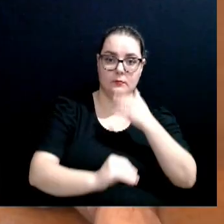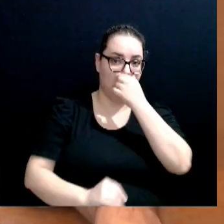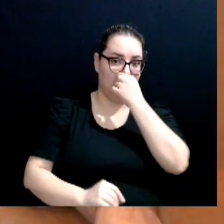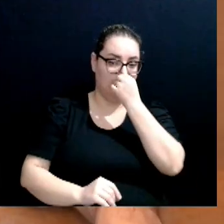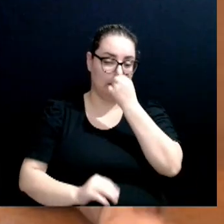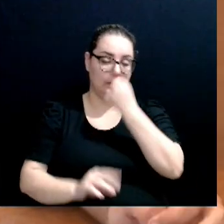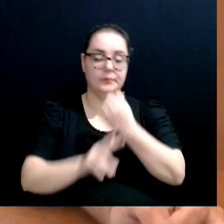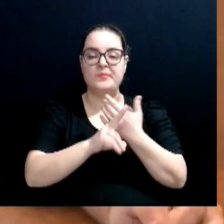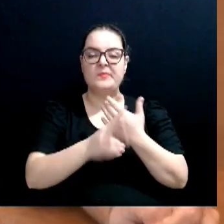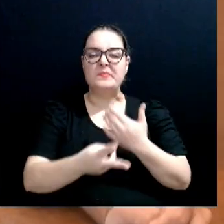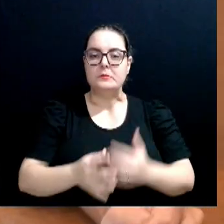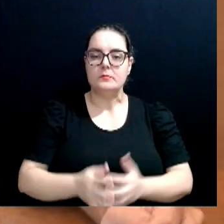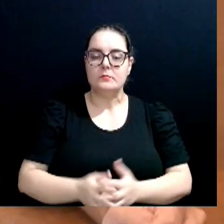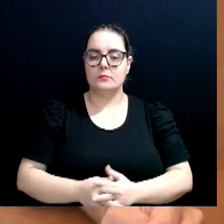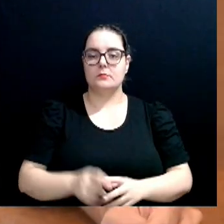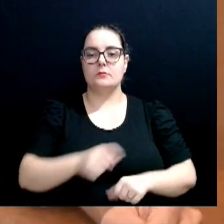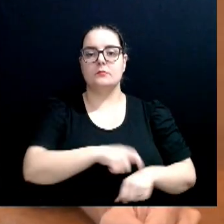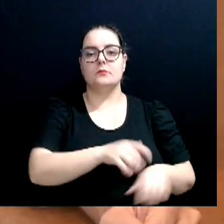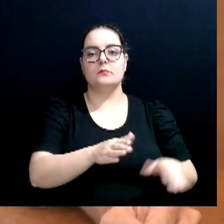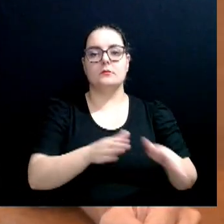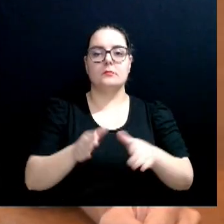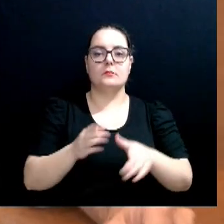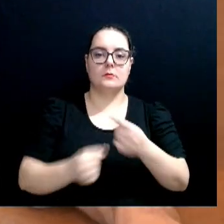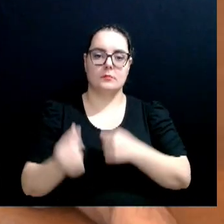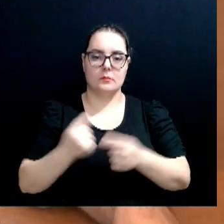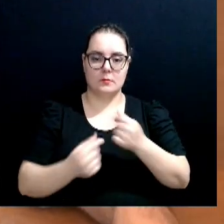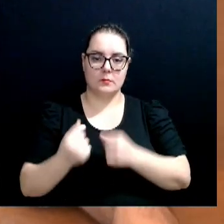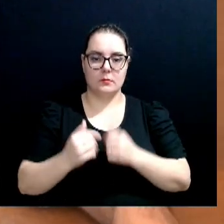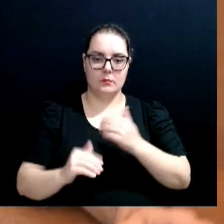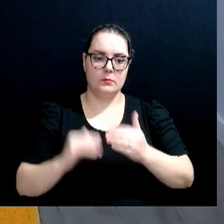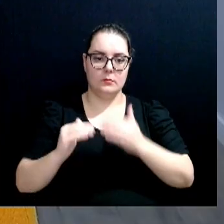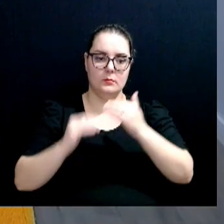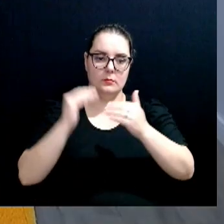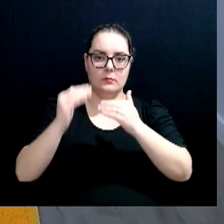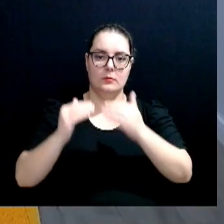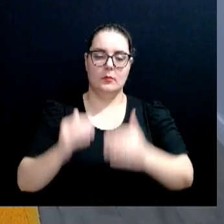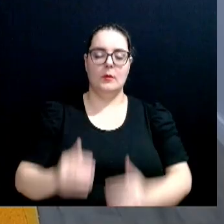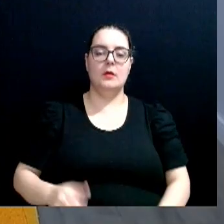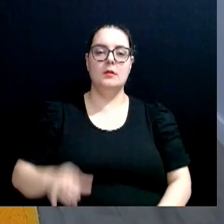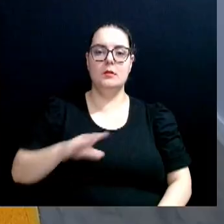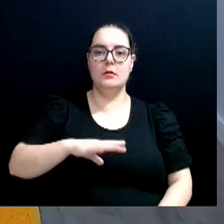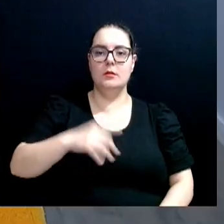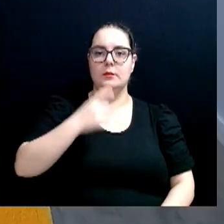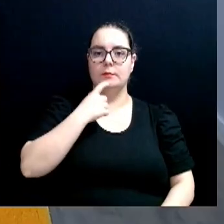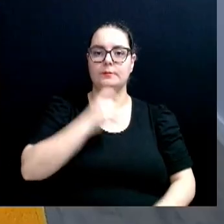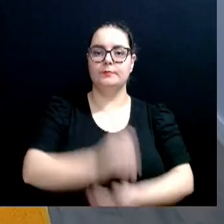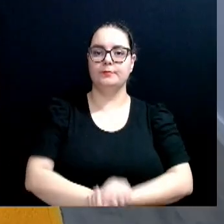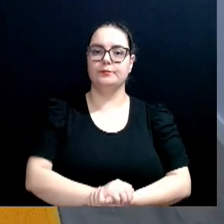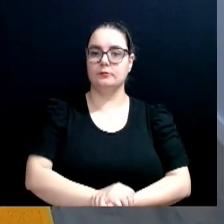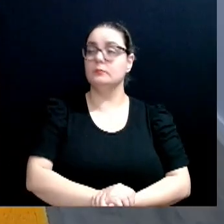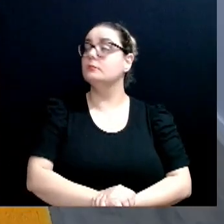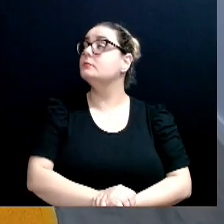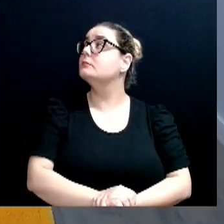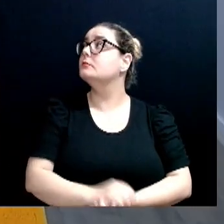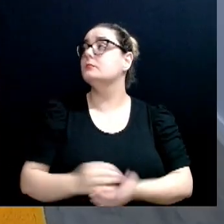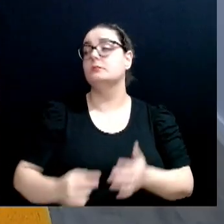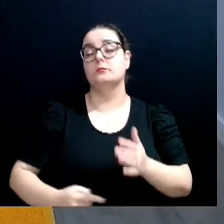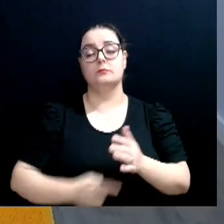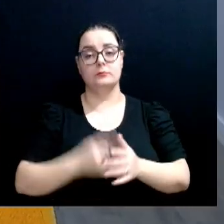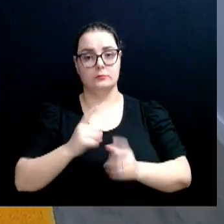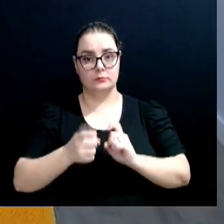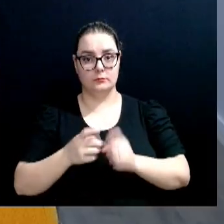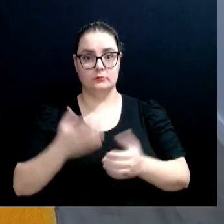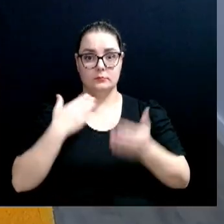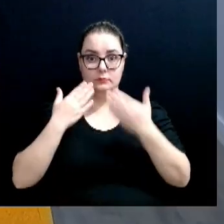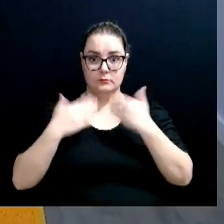desses cenários para a economia e o desenvolvimento de Campinas. Então a gente realizou uma primeira reunião onde foi conversado com membros aqui